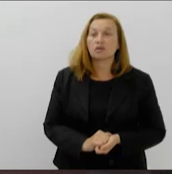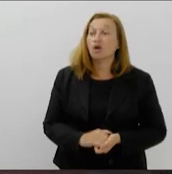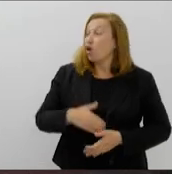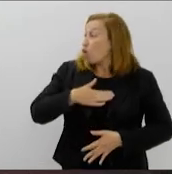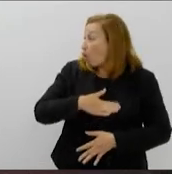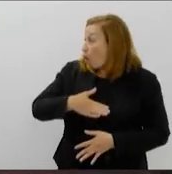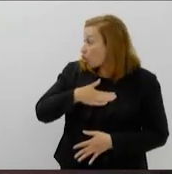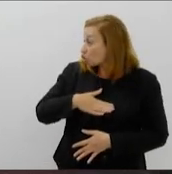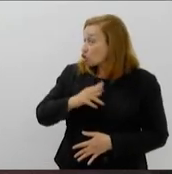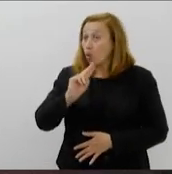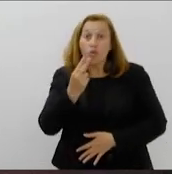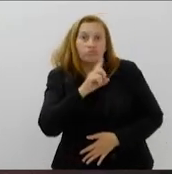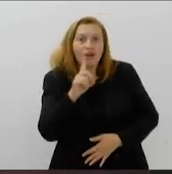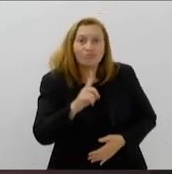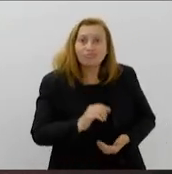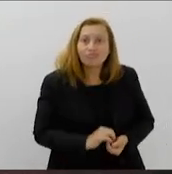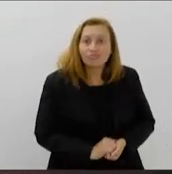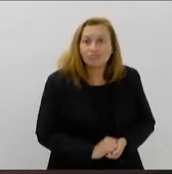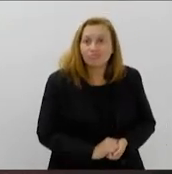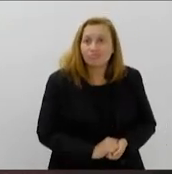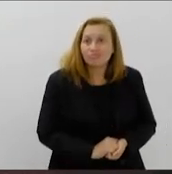Gostemos ou não.